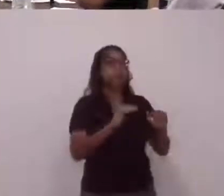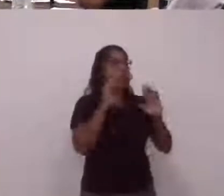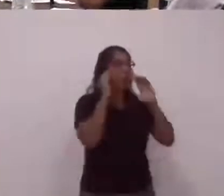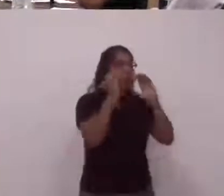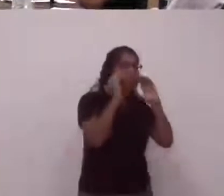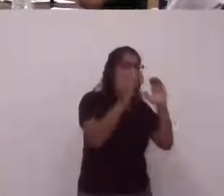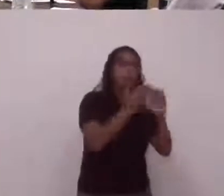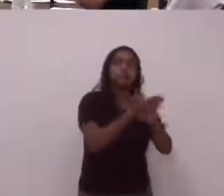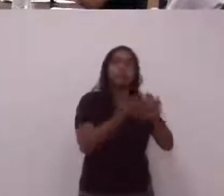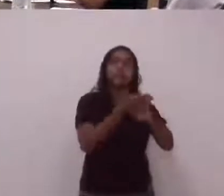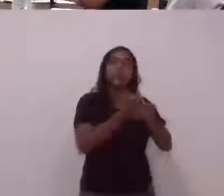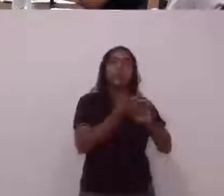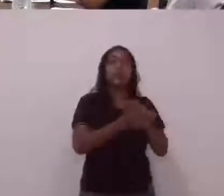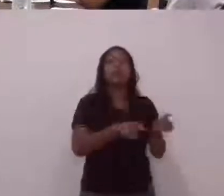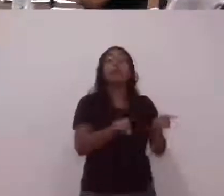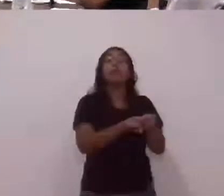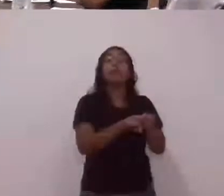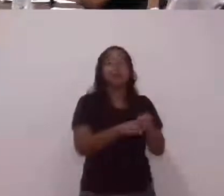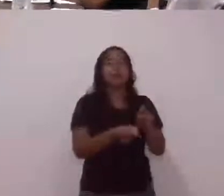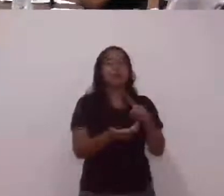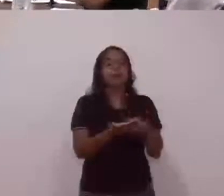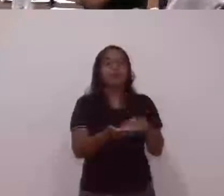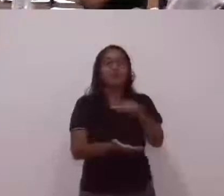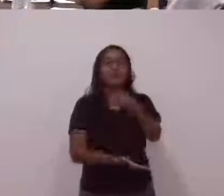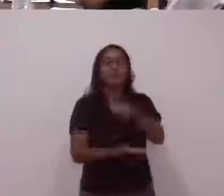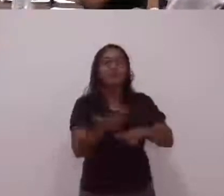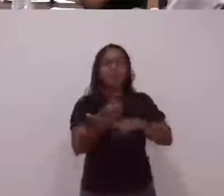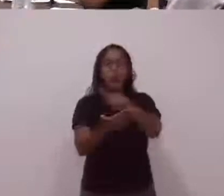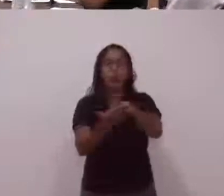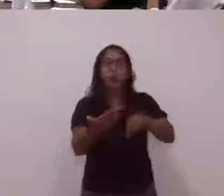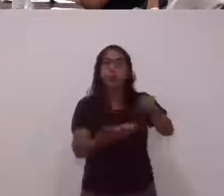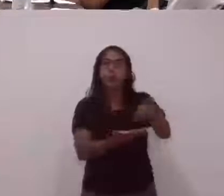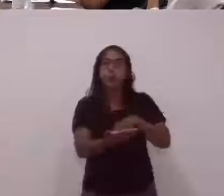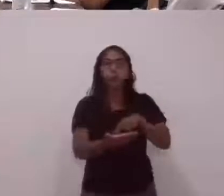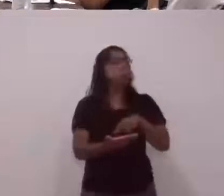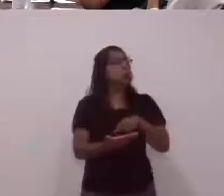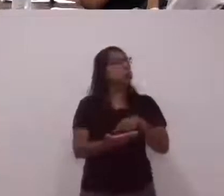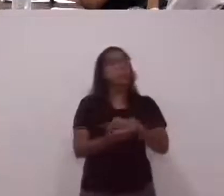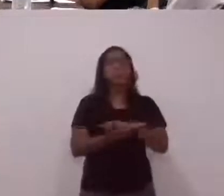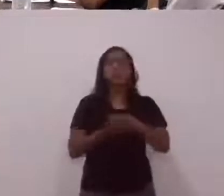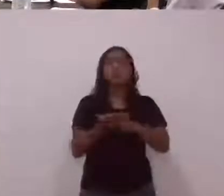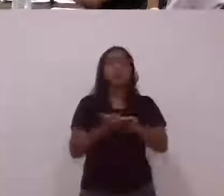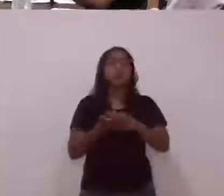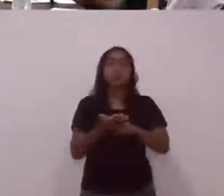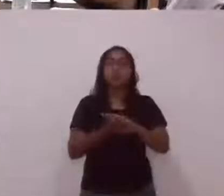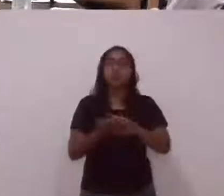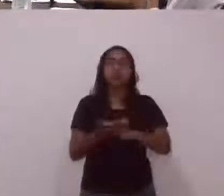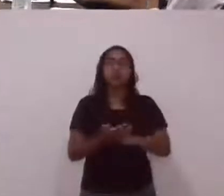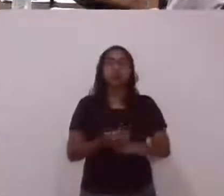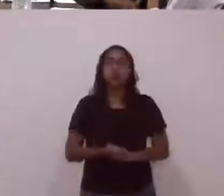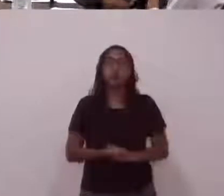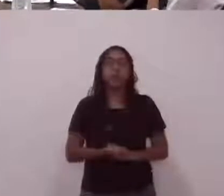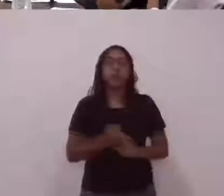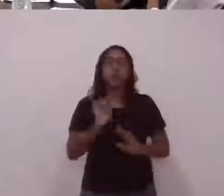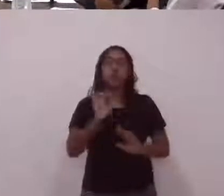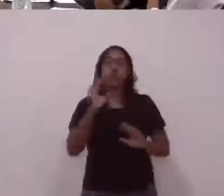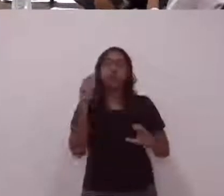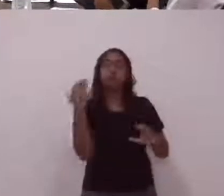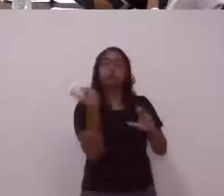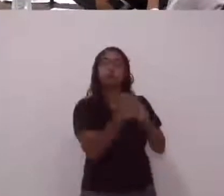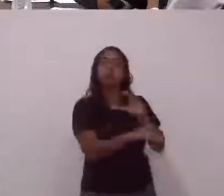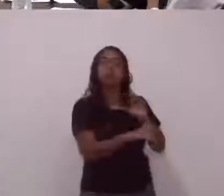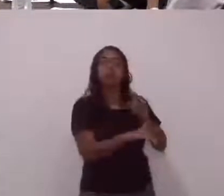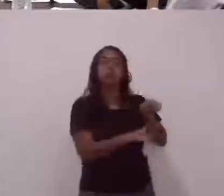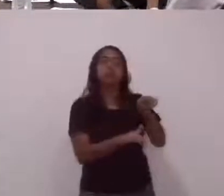reincidir o contrato de alocação, simplesmente enviar notificação extrajudicial destituída de